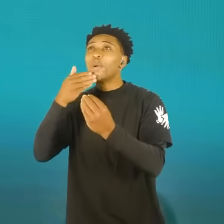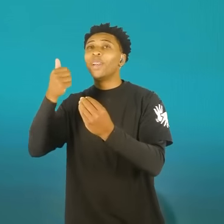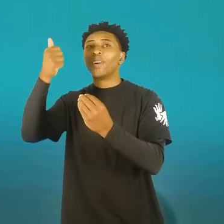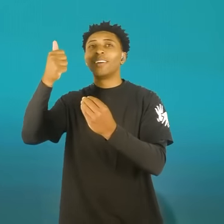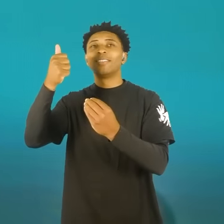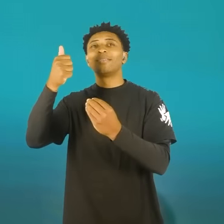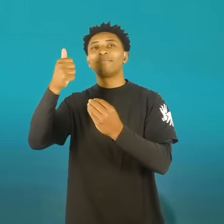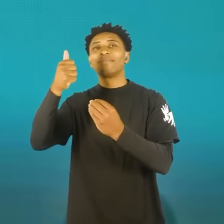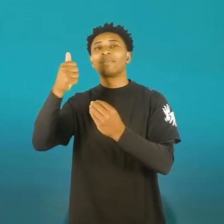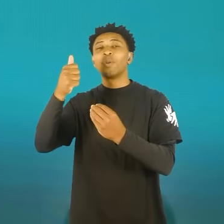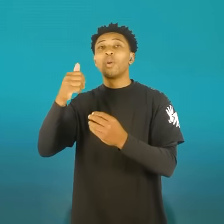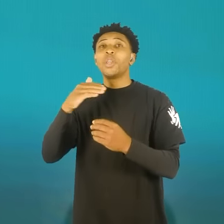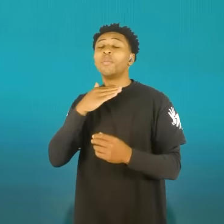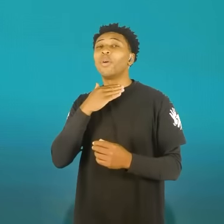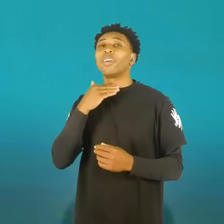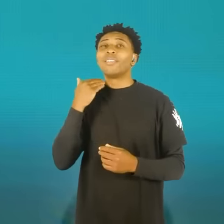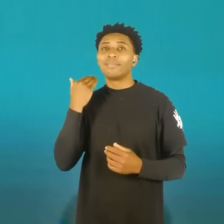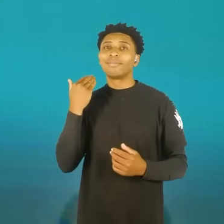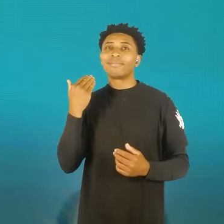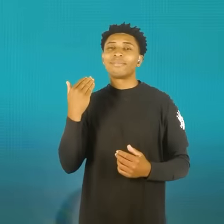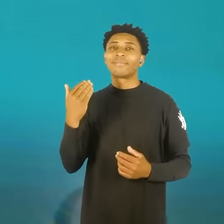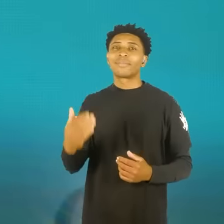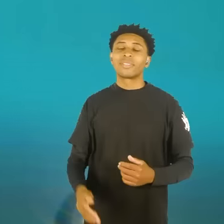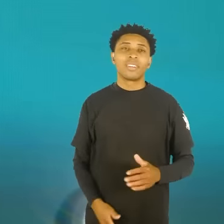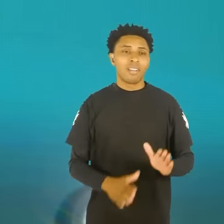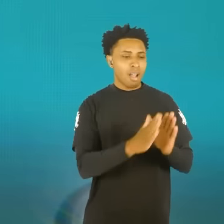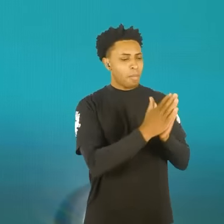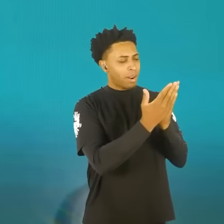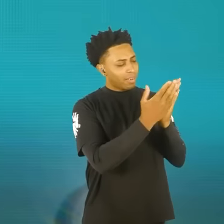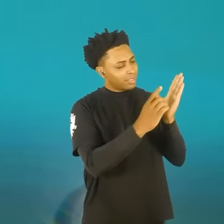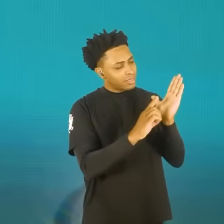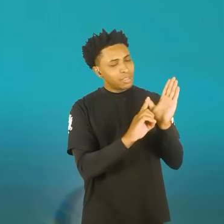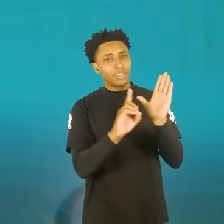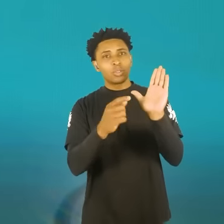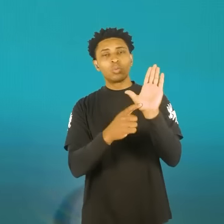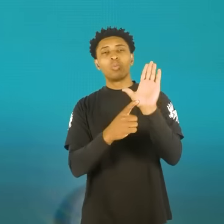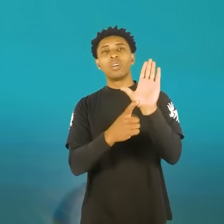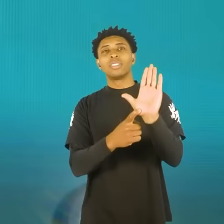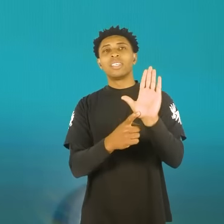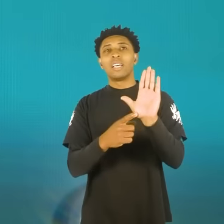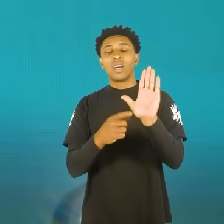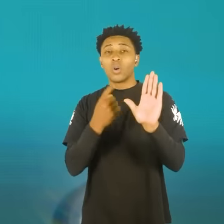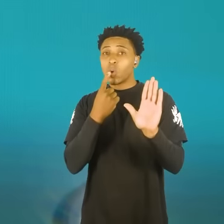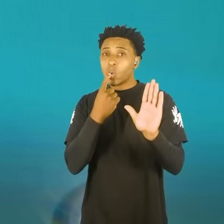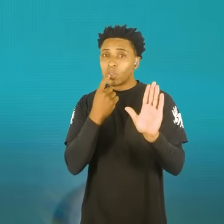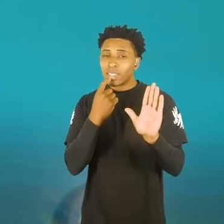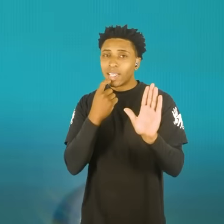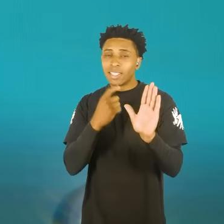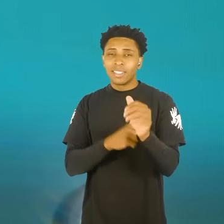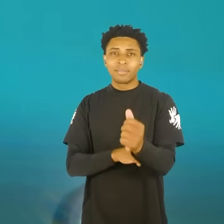Ele foi morto. E a Bíblia diz que o sangue de Abel que caiu sobre a